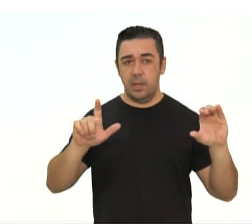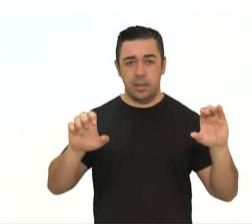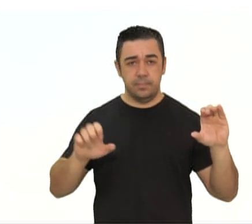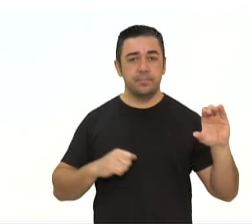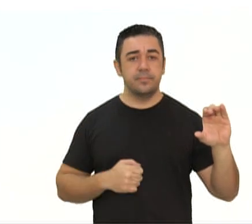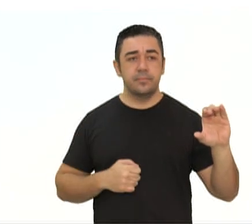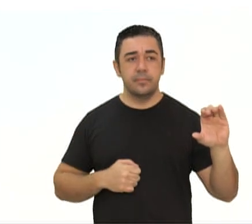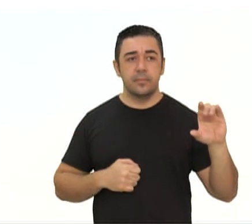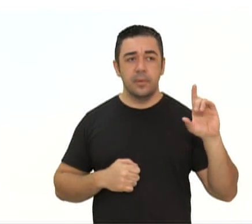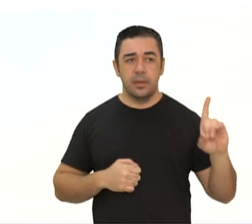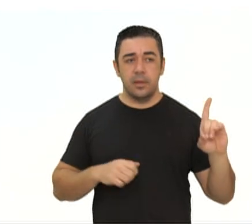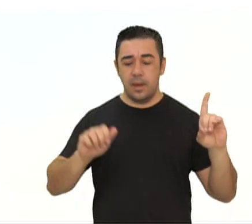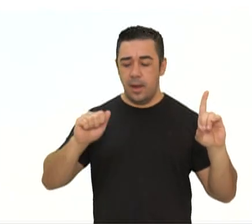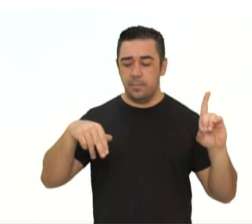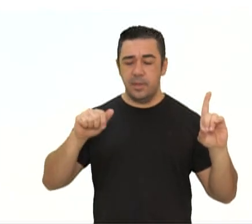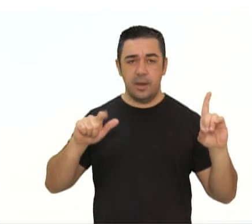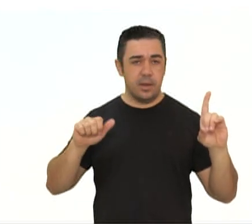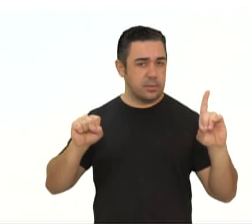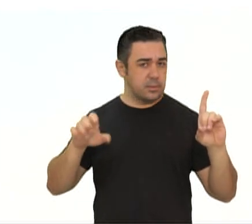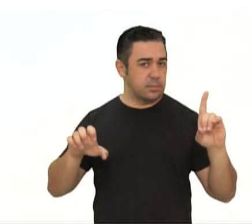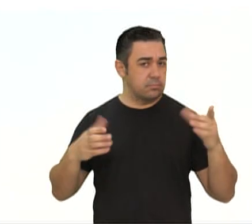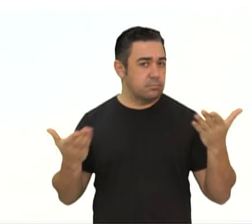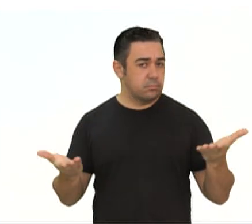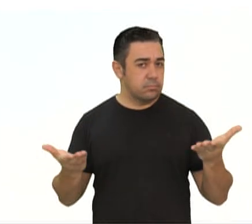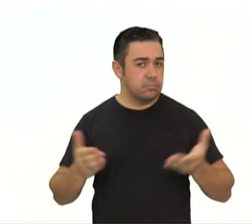ou a opção D, a amilase?